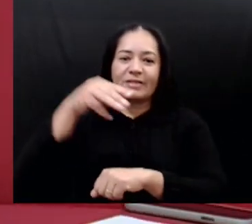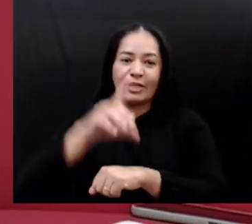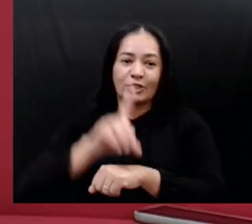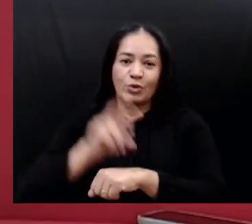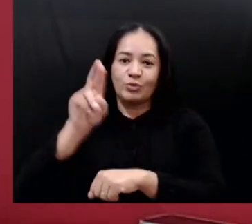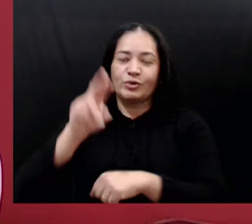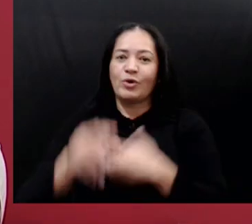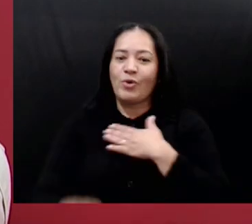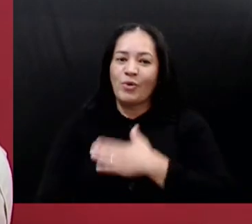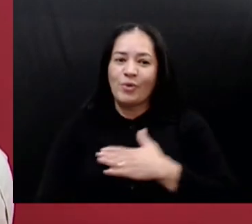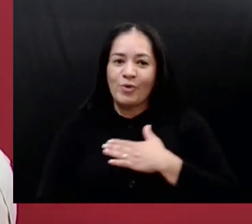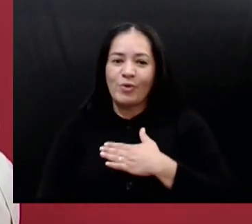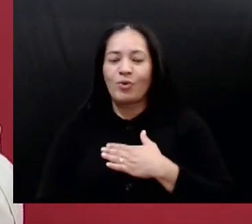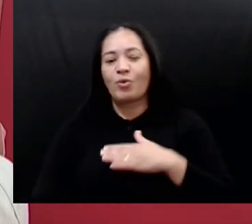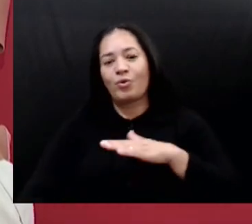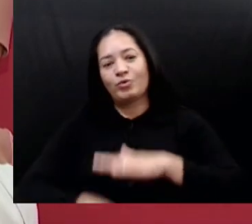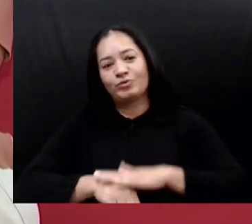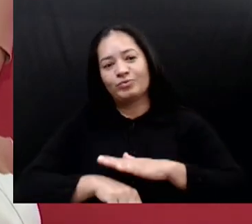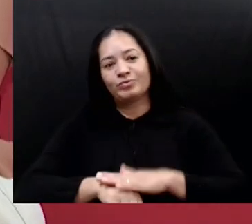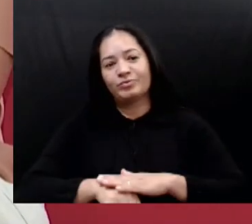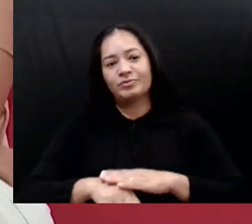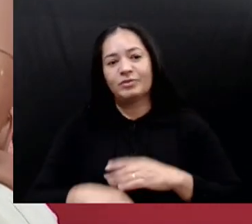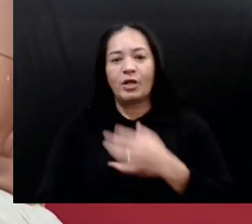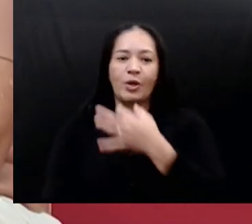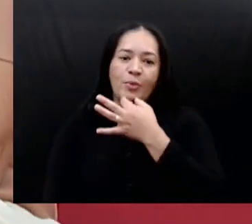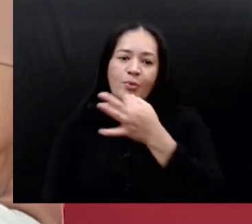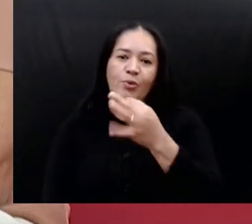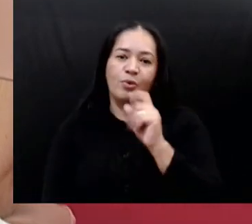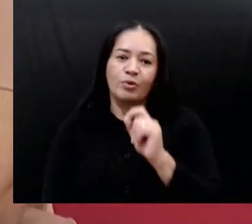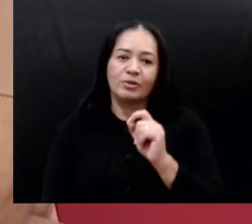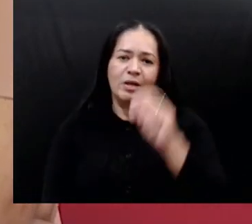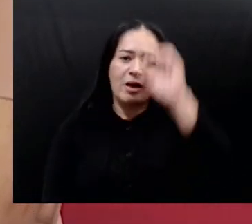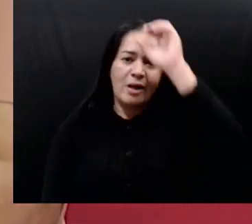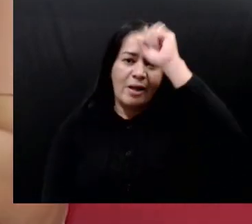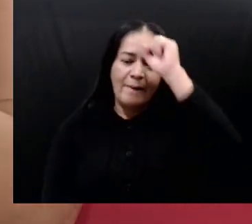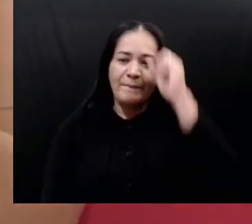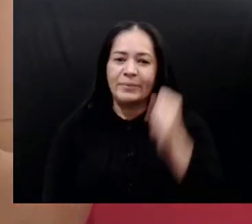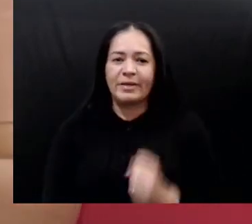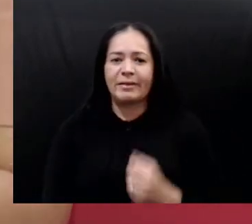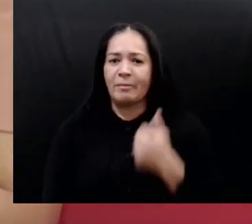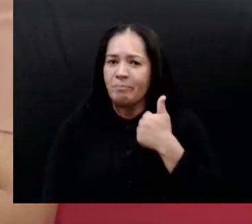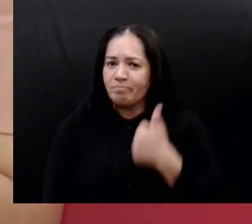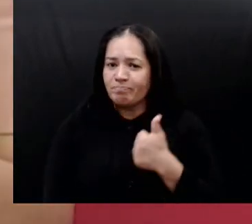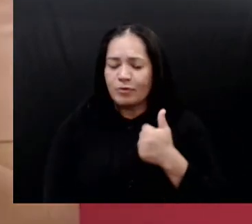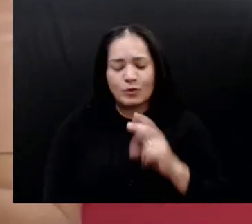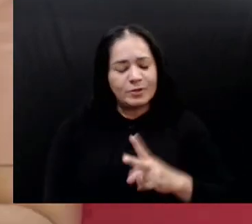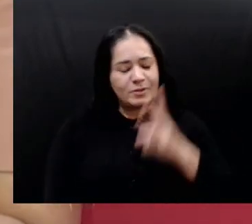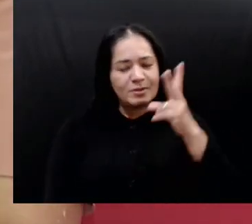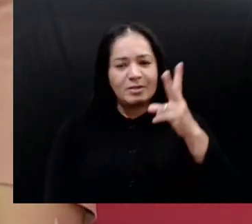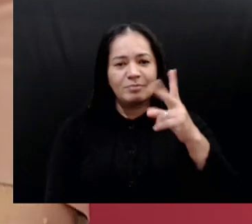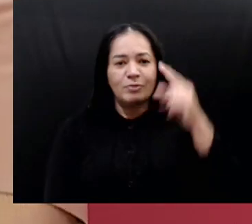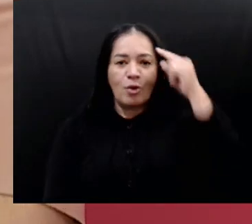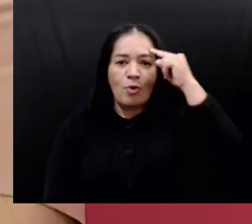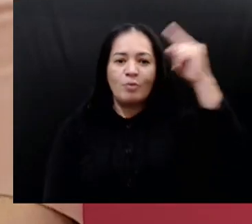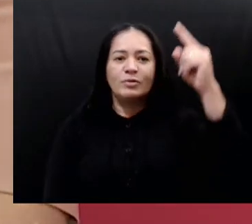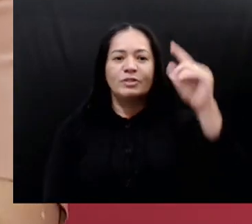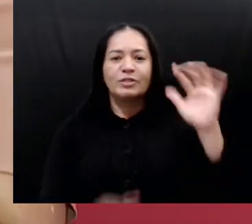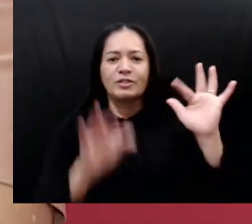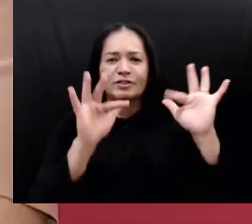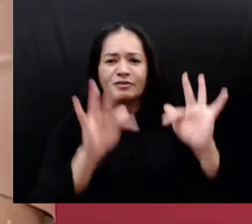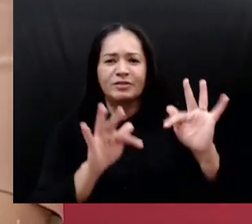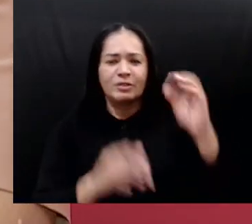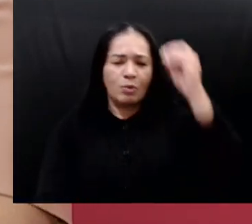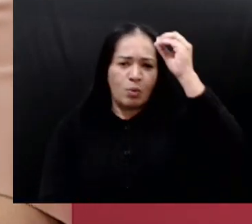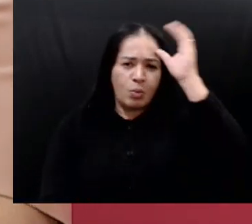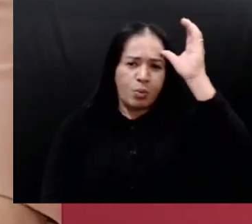faço. Eu acho que aprender nunca é demais, né? Então, a ideia de encerrar o conhecimento